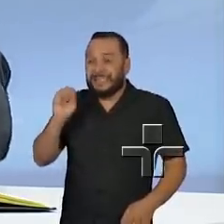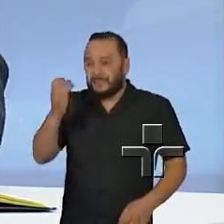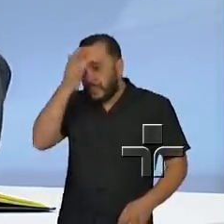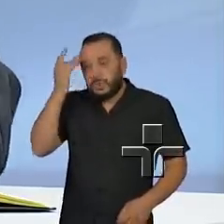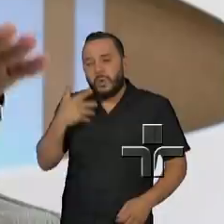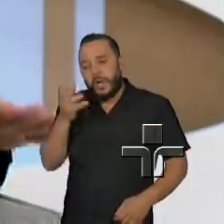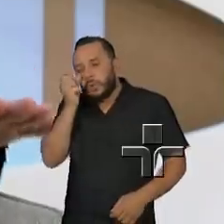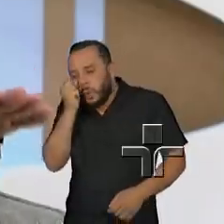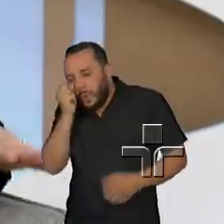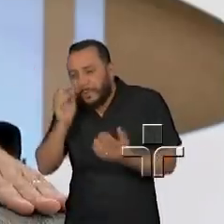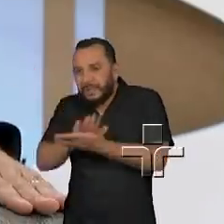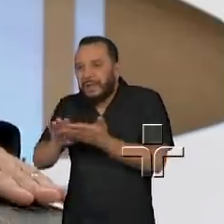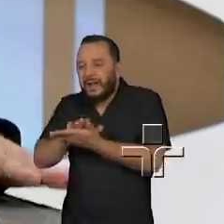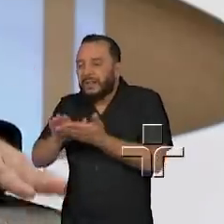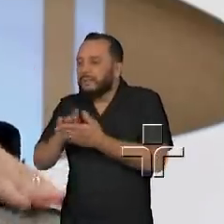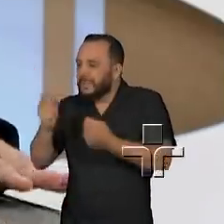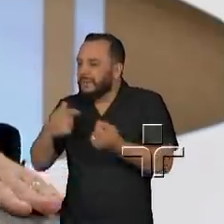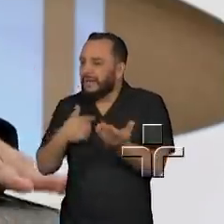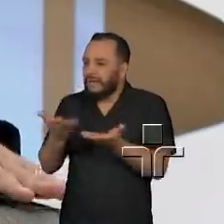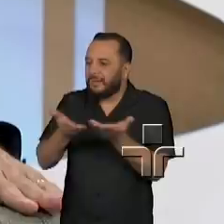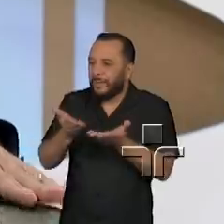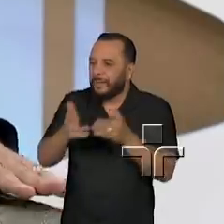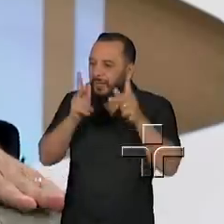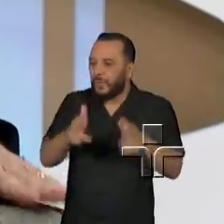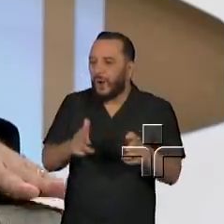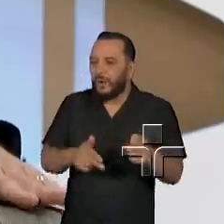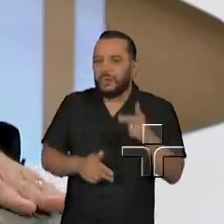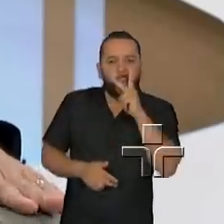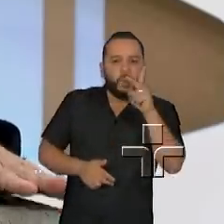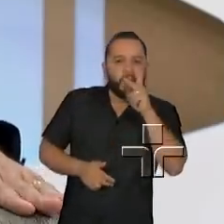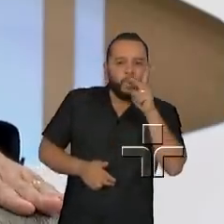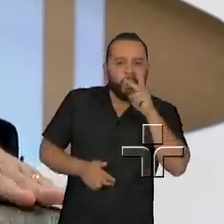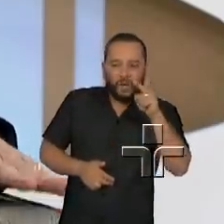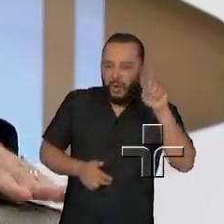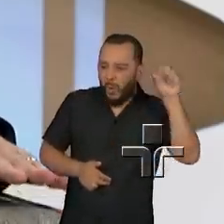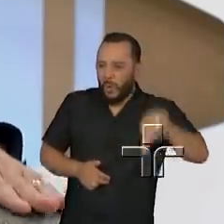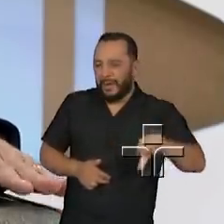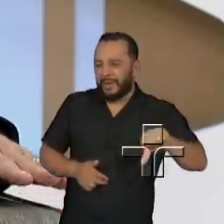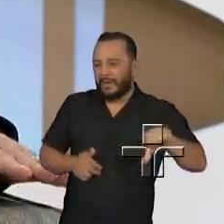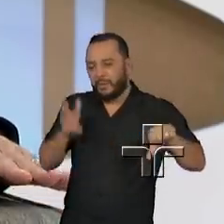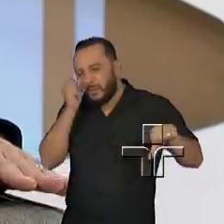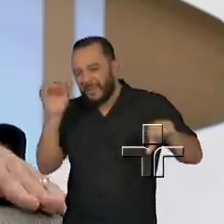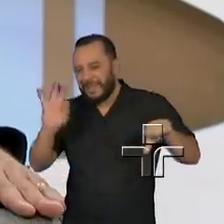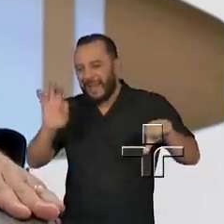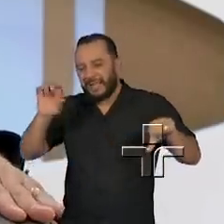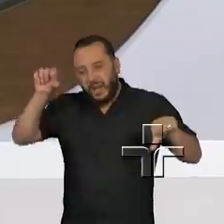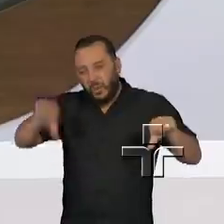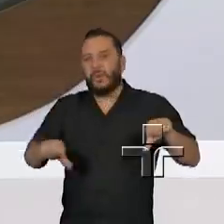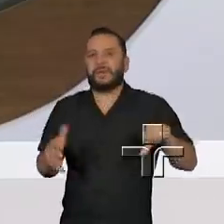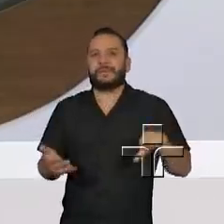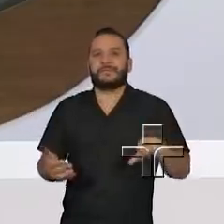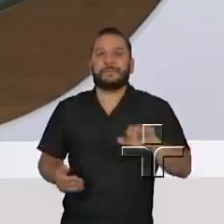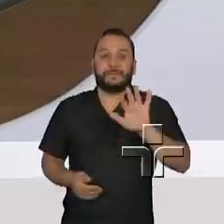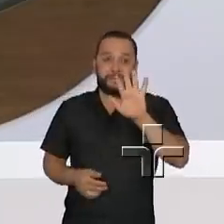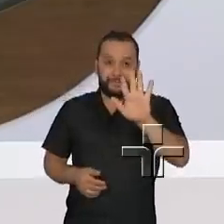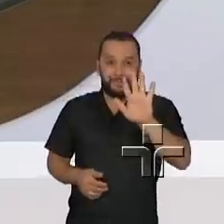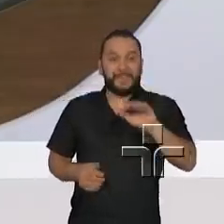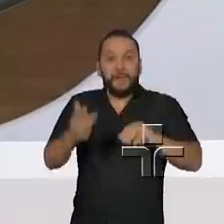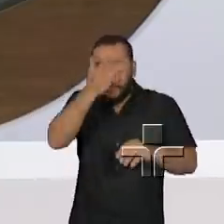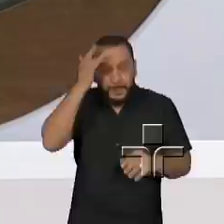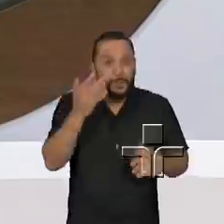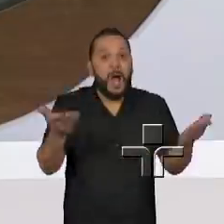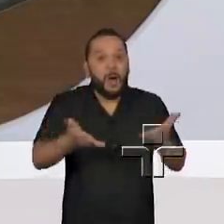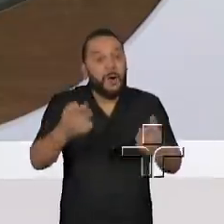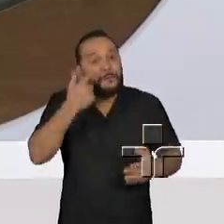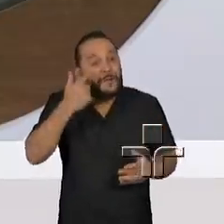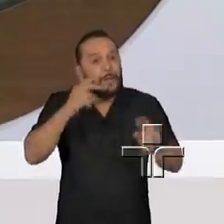por exemplo. Perfeito. Quando a pessoa está assistindo um programa que está gostando muito na tela, ela está produzindo... Que é o caso, certamente, o caso. Roda Viva agora. Tá porque